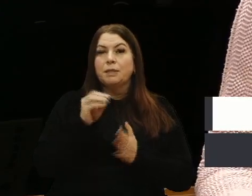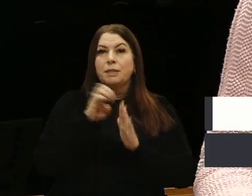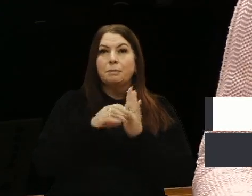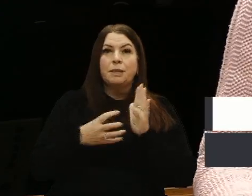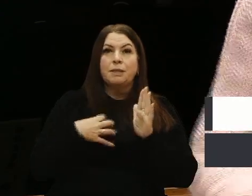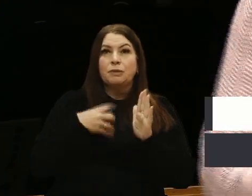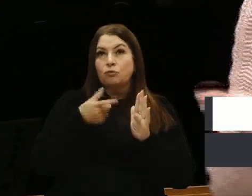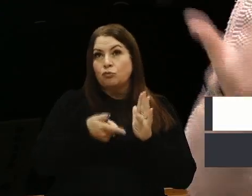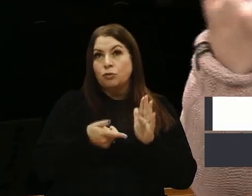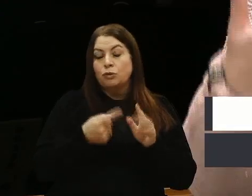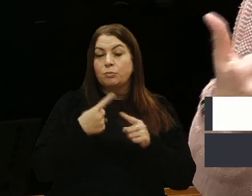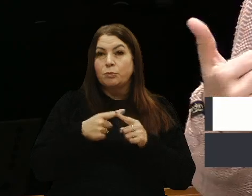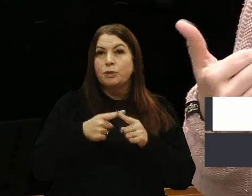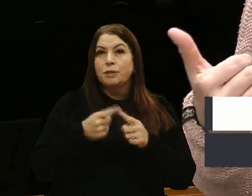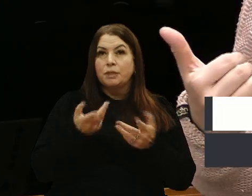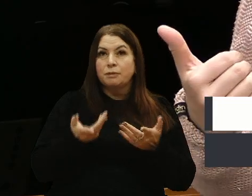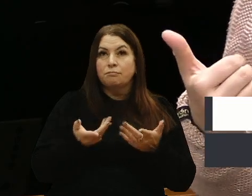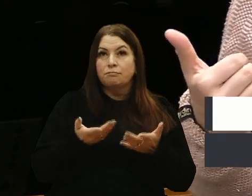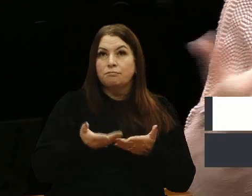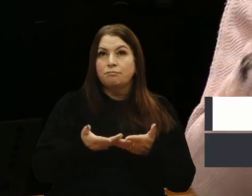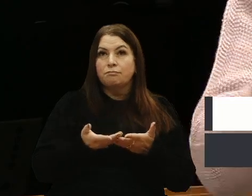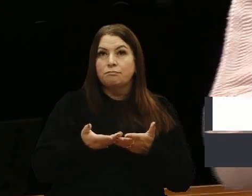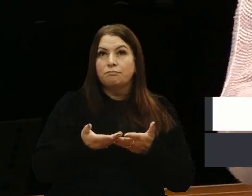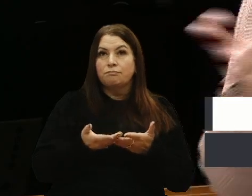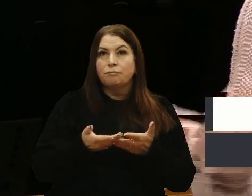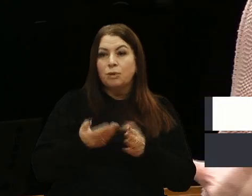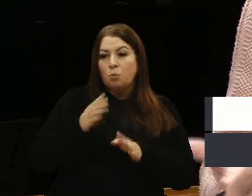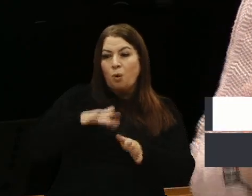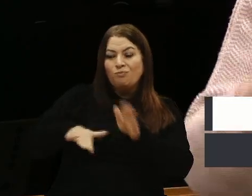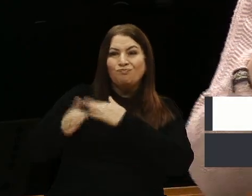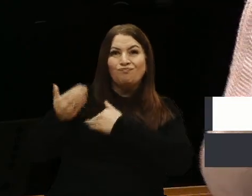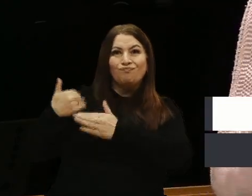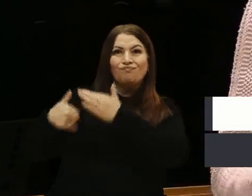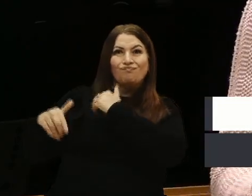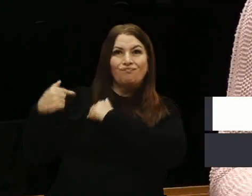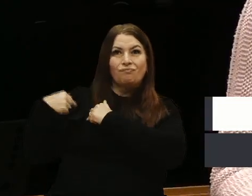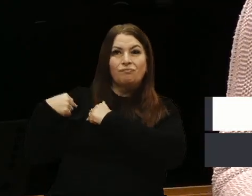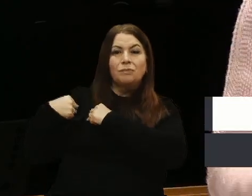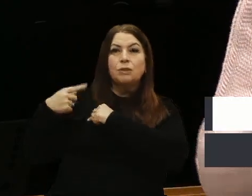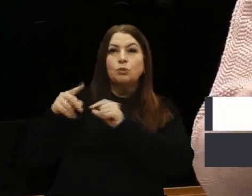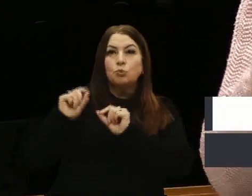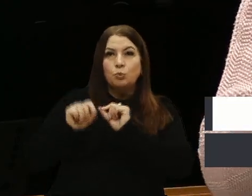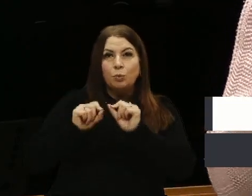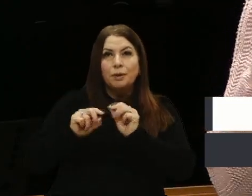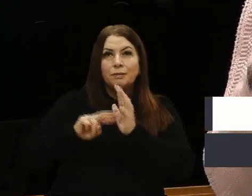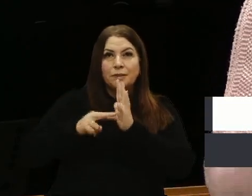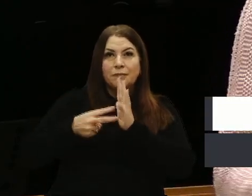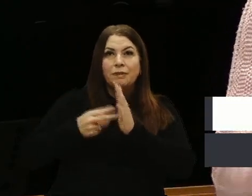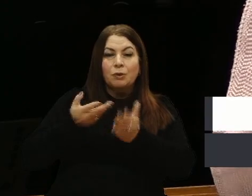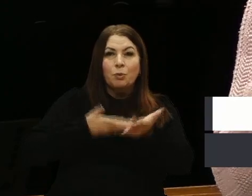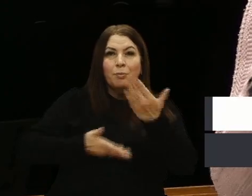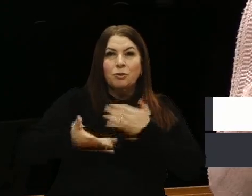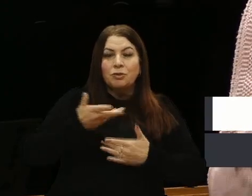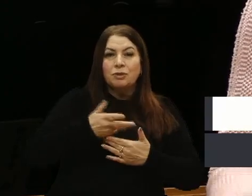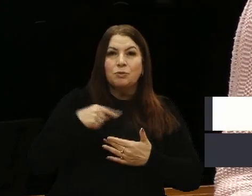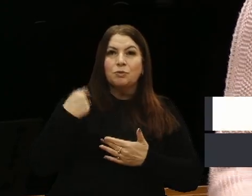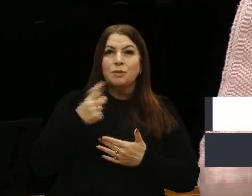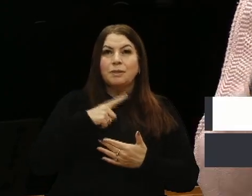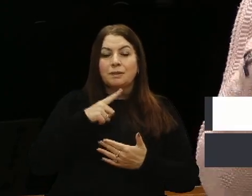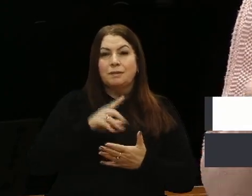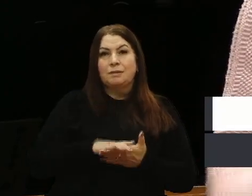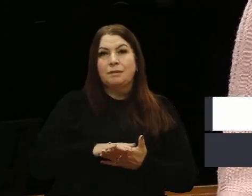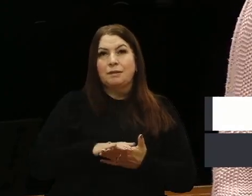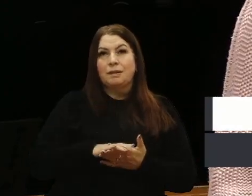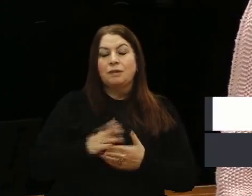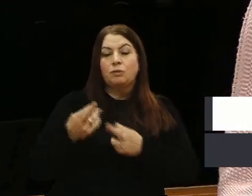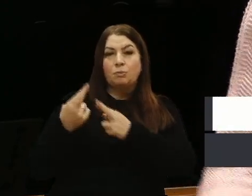dessa forma, porque, de certa forma, é um certo retrocesso em relação à concepção compartilhada que nós temos que ter